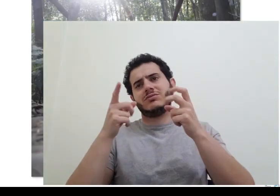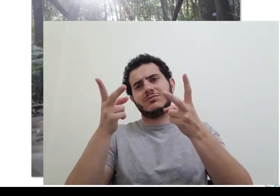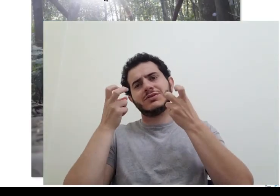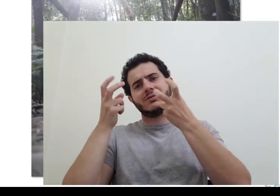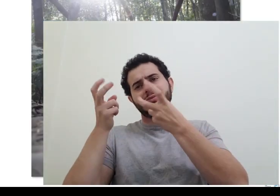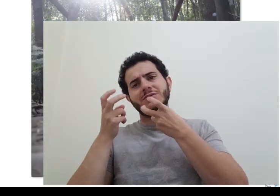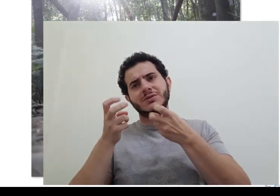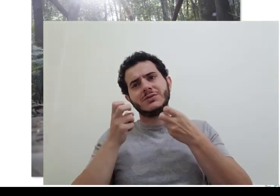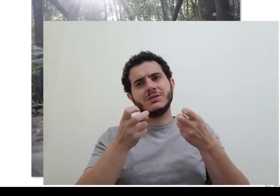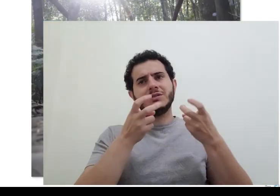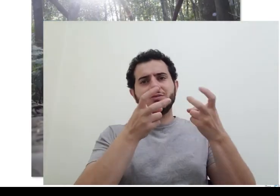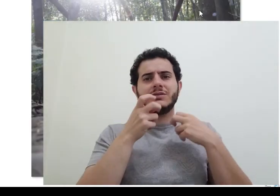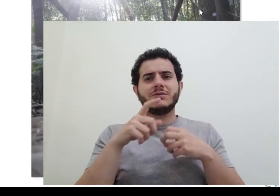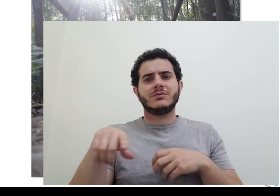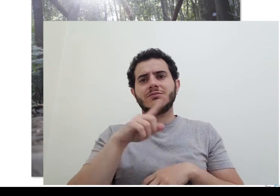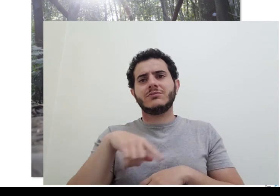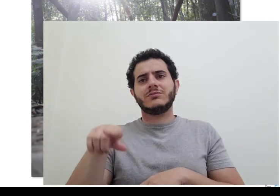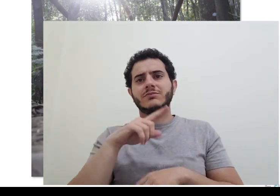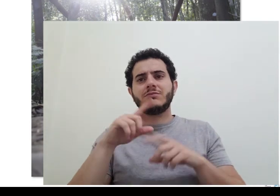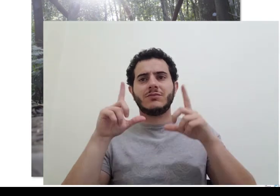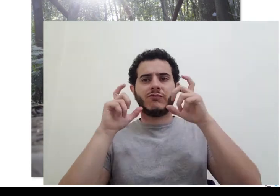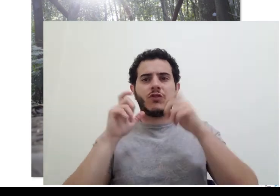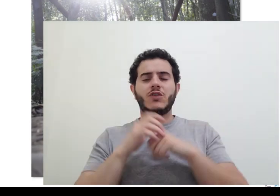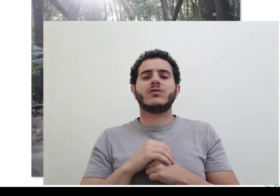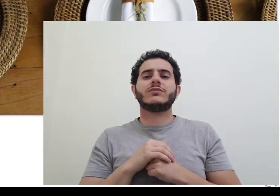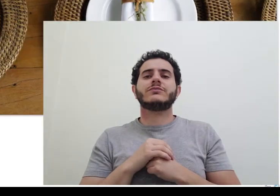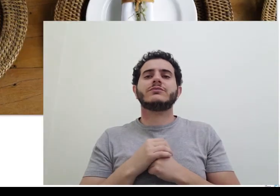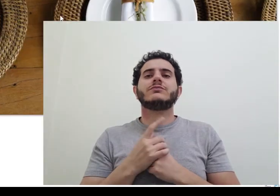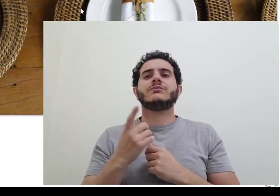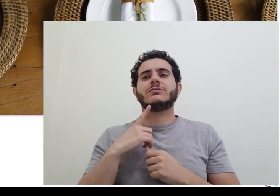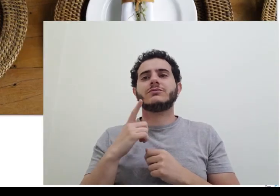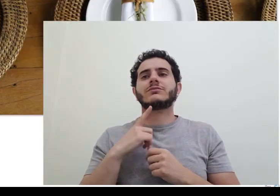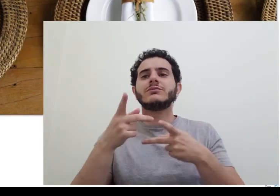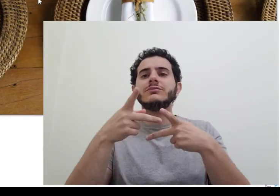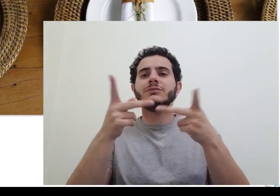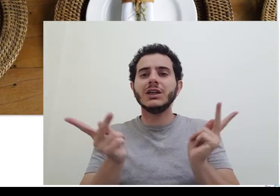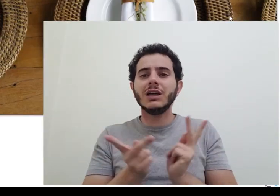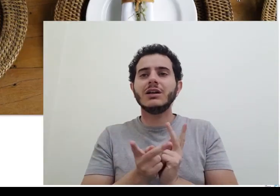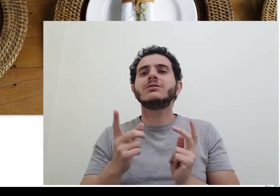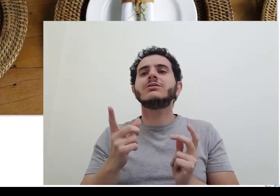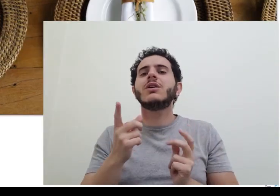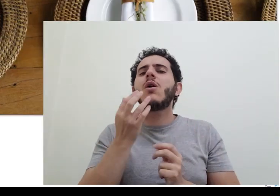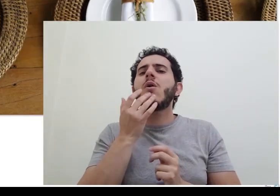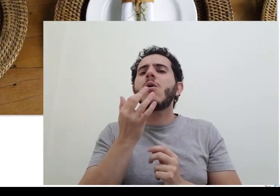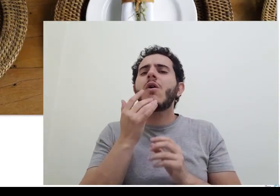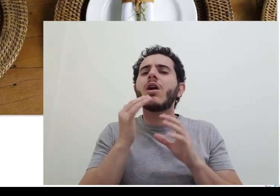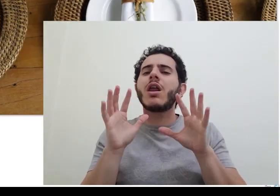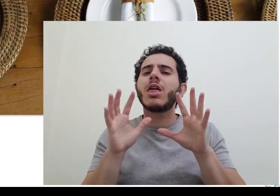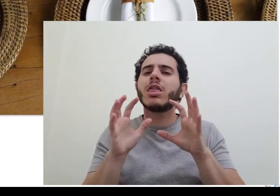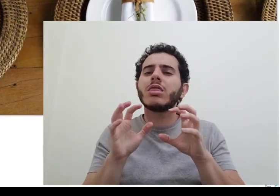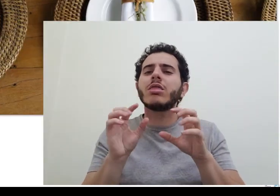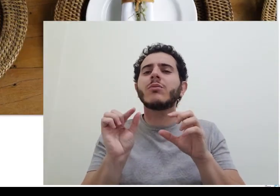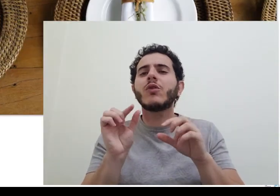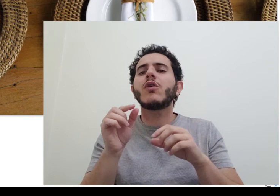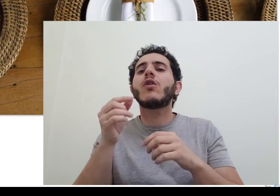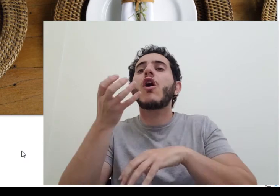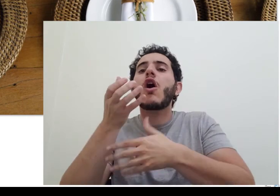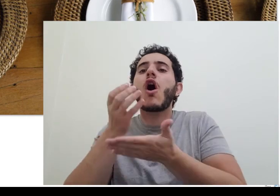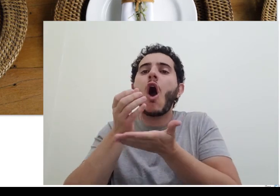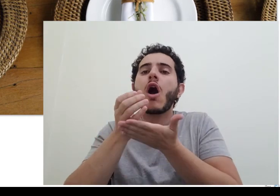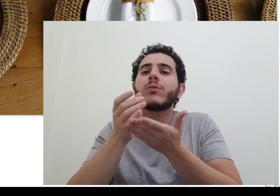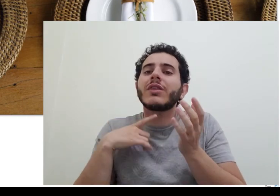né? Mas uma foto mais sem cor, sem vida. Essa outra do prato aqui também sem cor, sem vida, com alguns objetos que depois eu